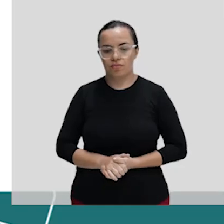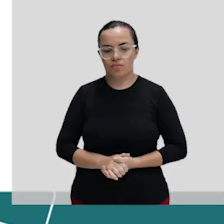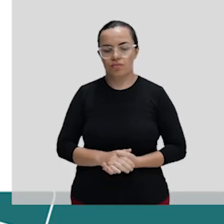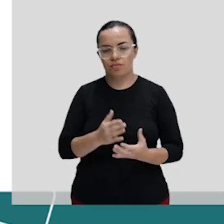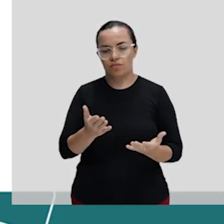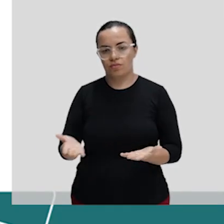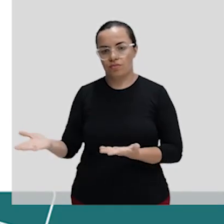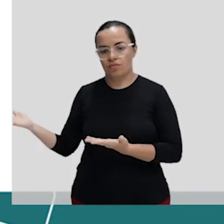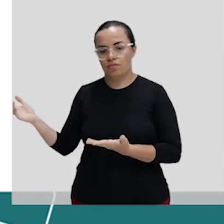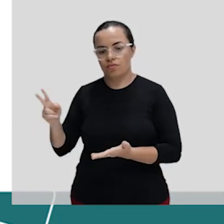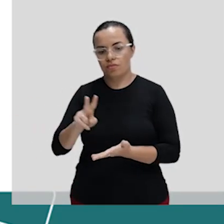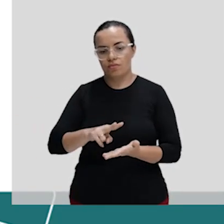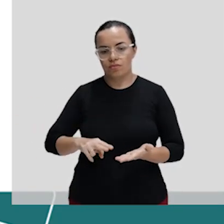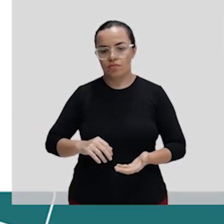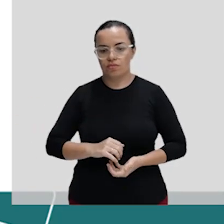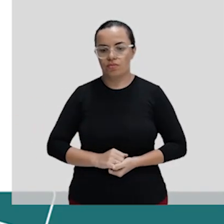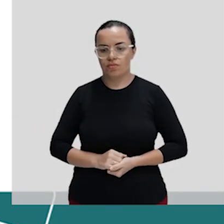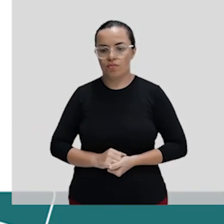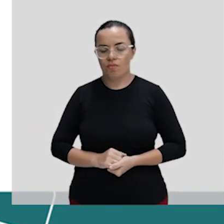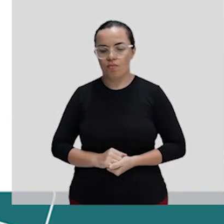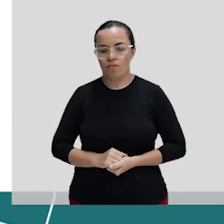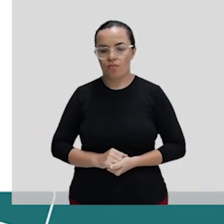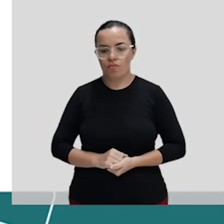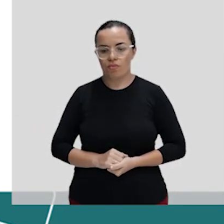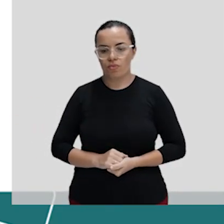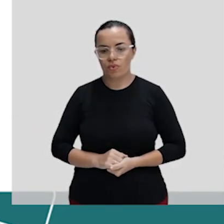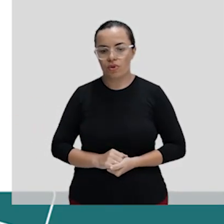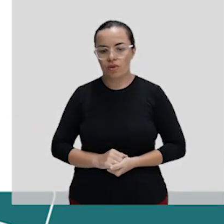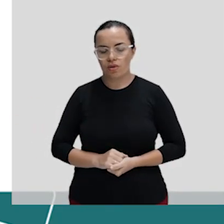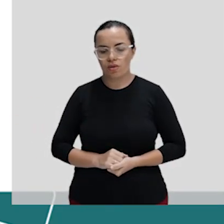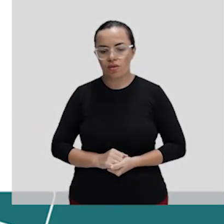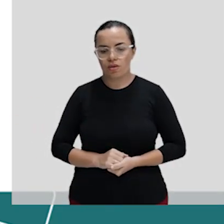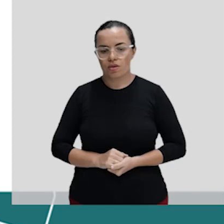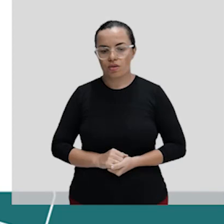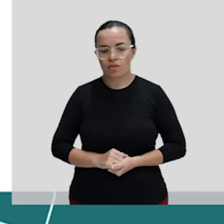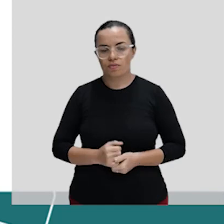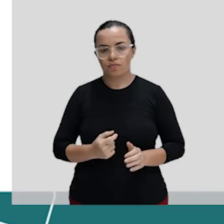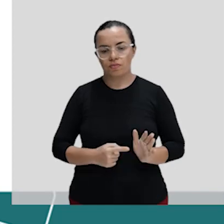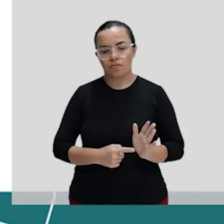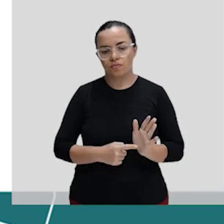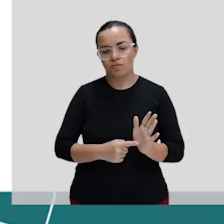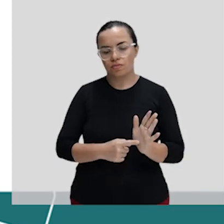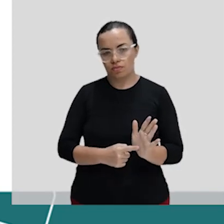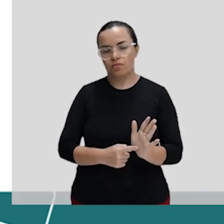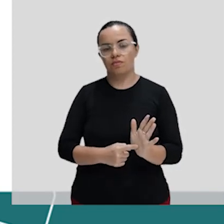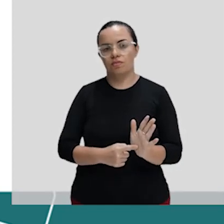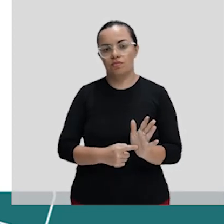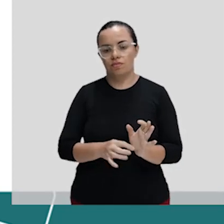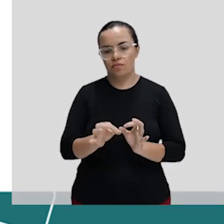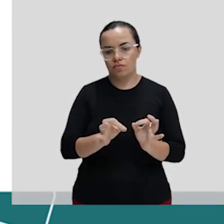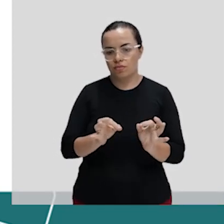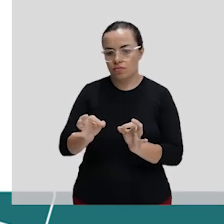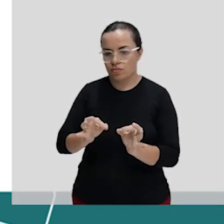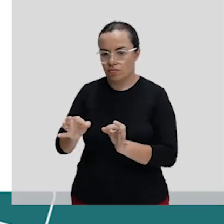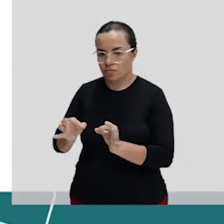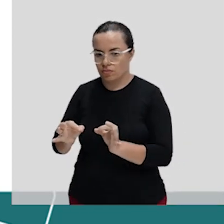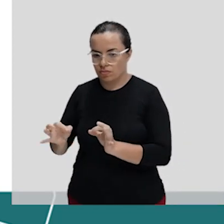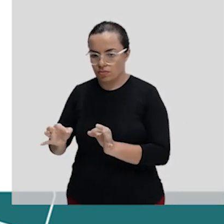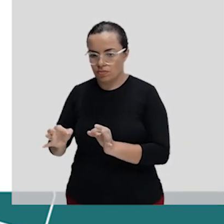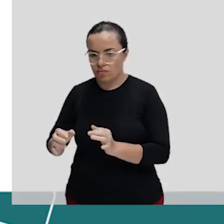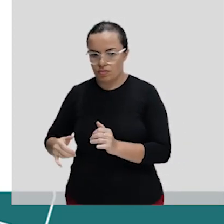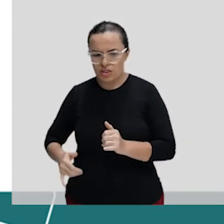esquema abaixo está representada uma via metabólica. O produto de cada reação